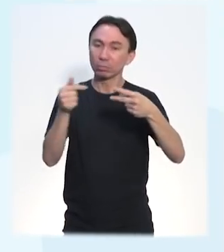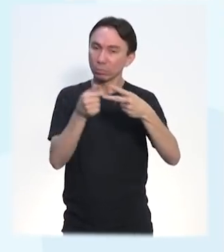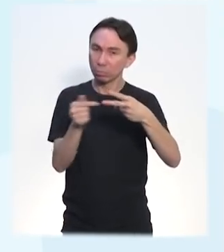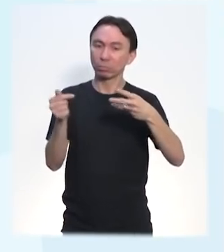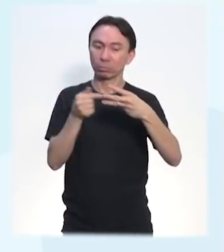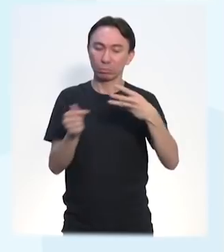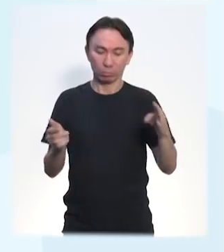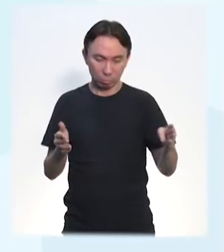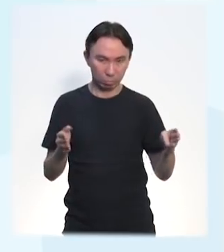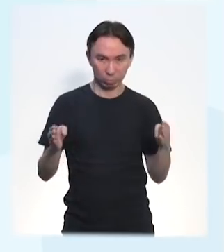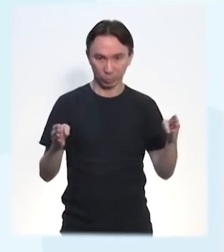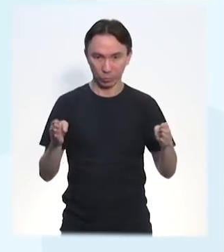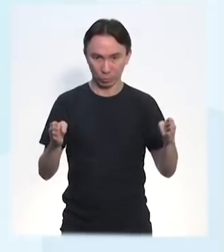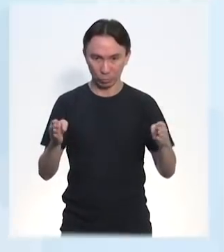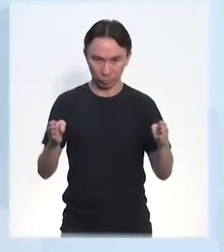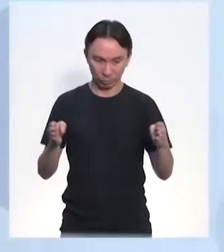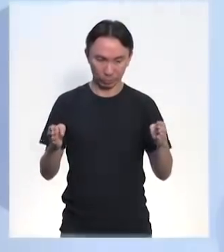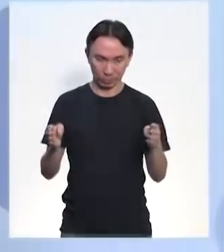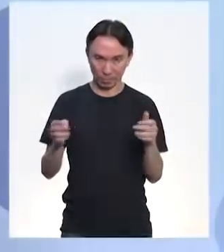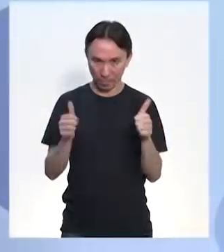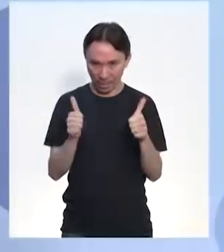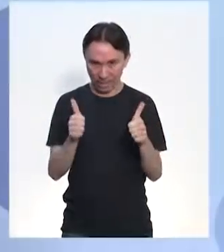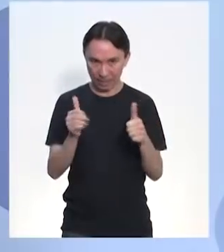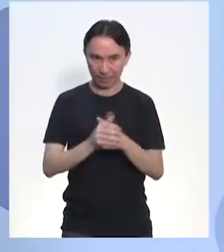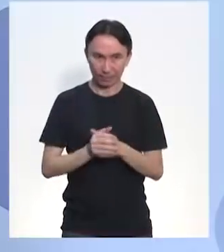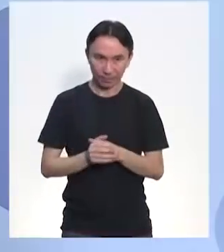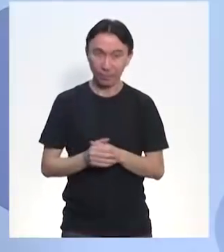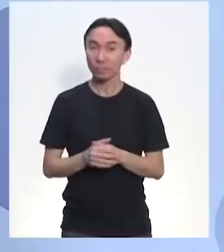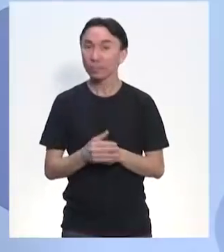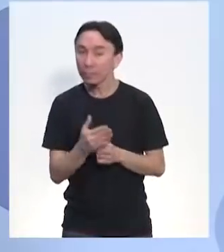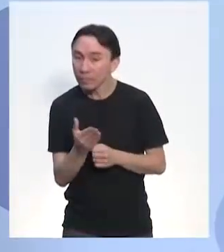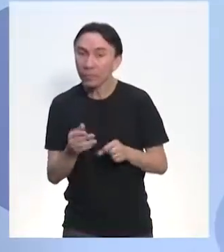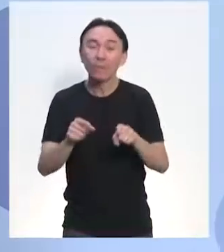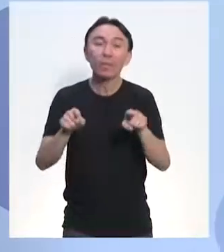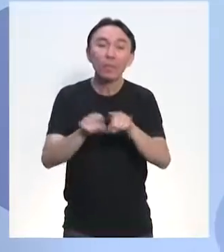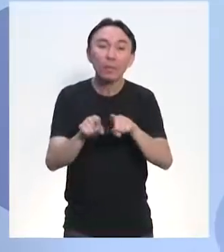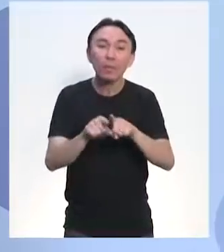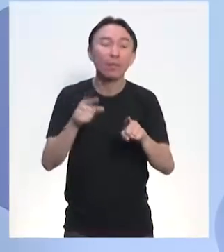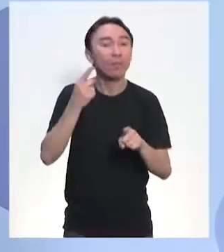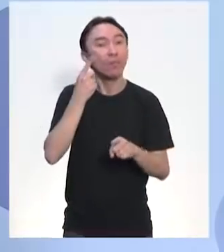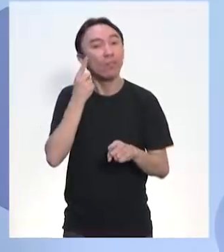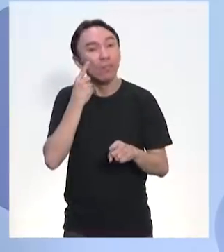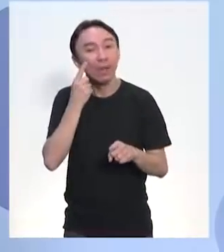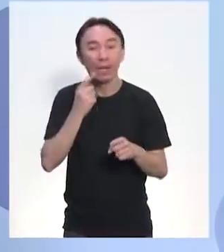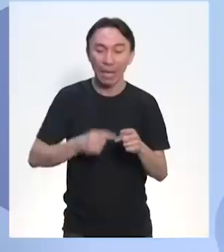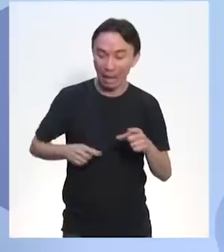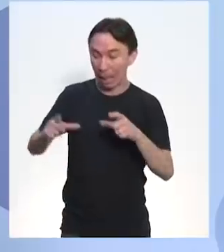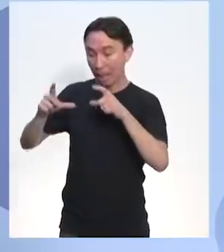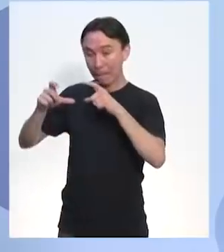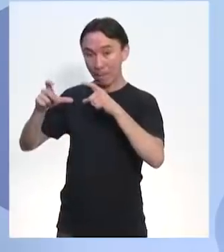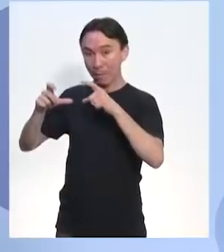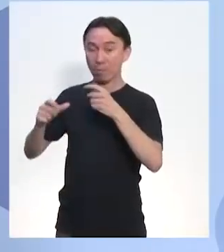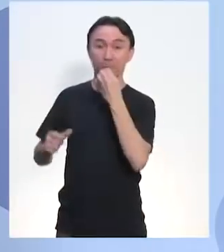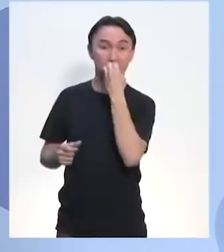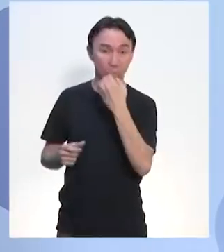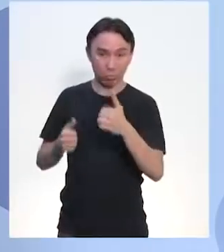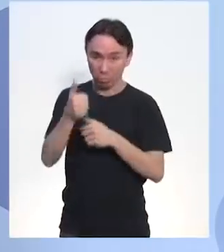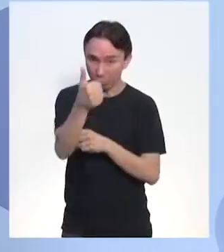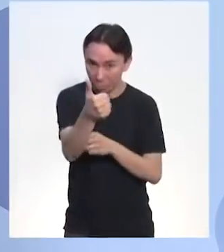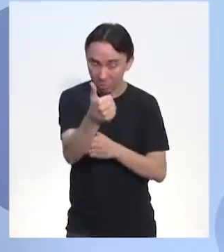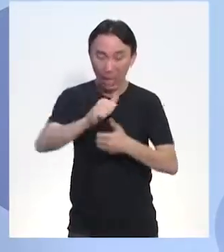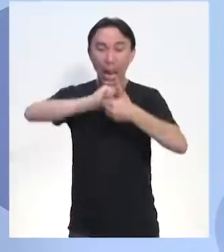Ale? Isso, essa é a ideia. E aí a gente pega pela questão também da qualidade da imagem para que a gente possa